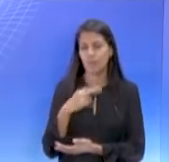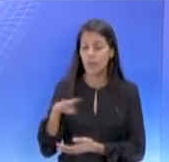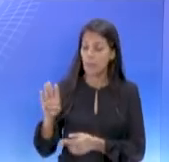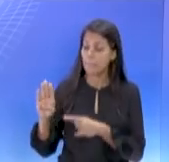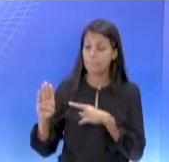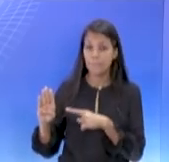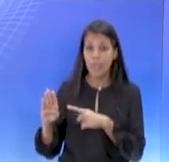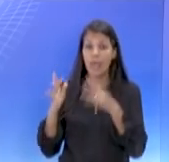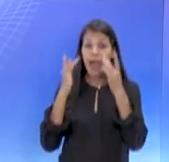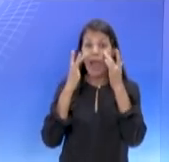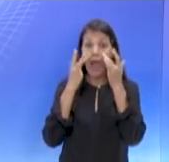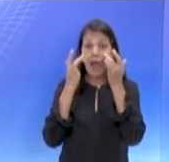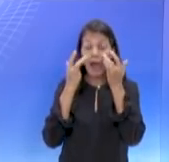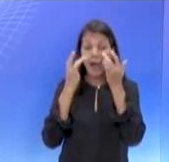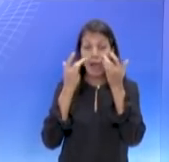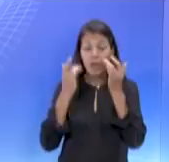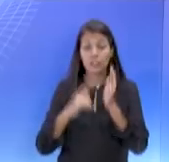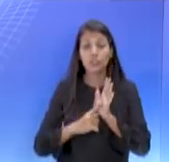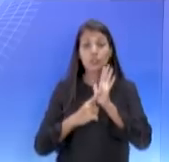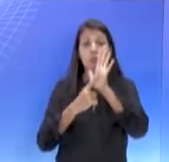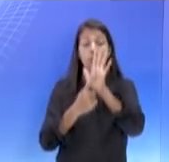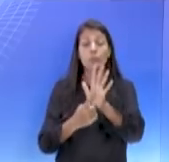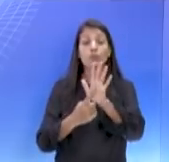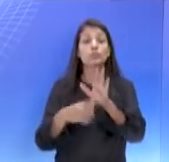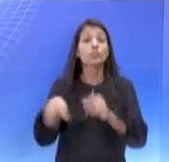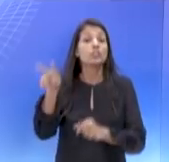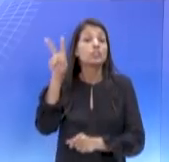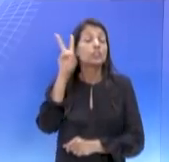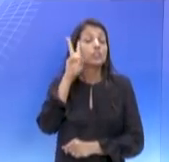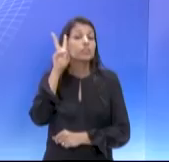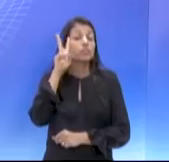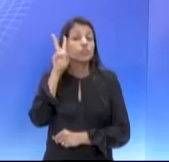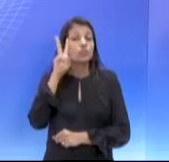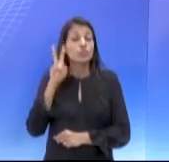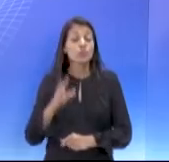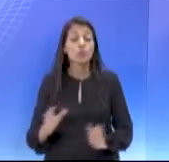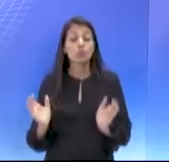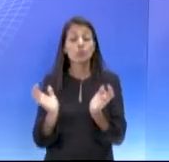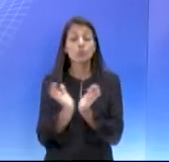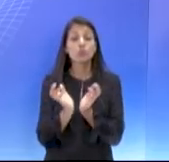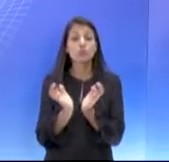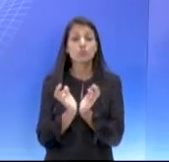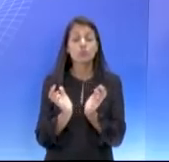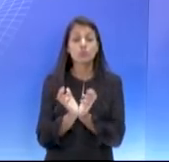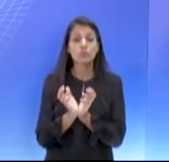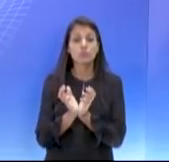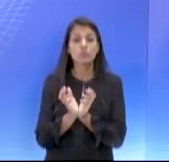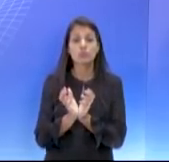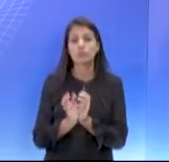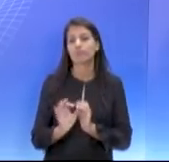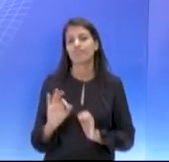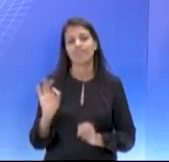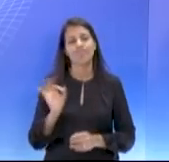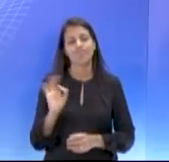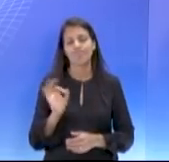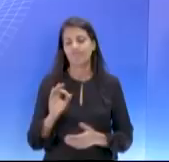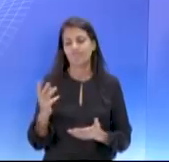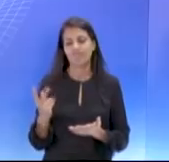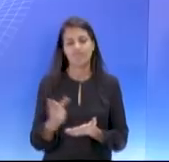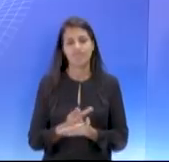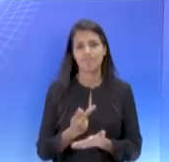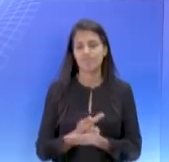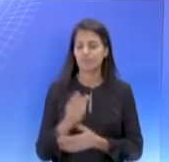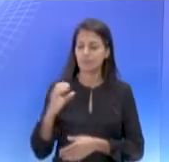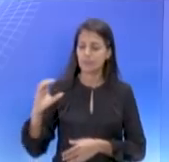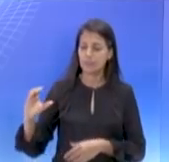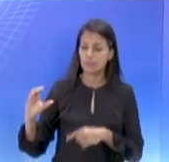memória coletiva. Eles não estão querendo guardar nem a arte, nem a memória coletiva. Letra